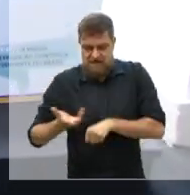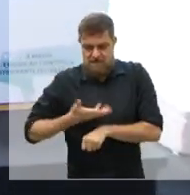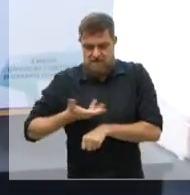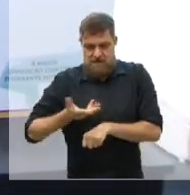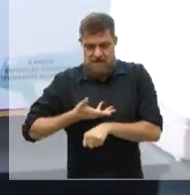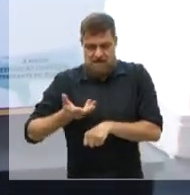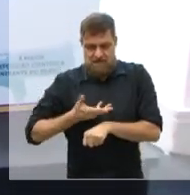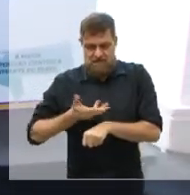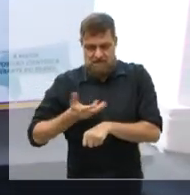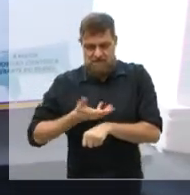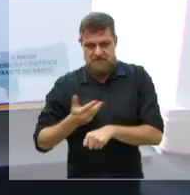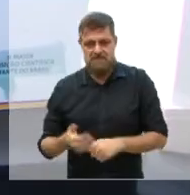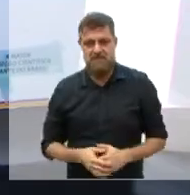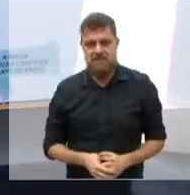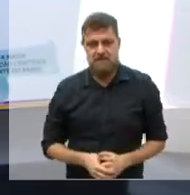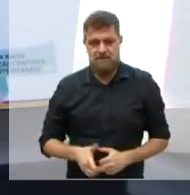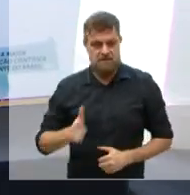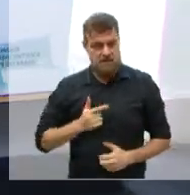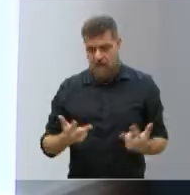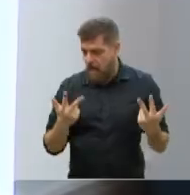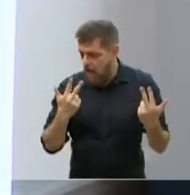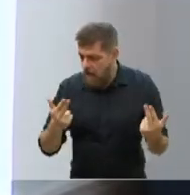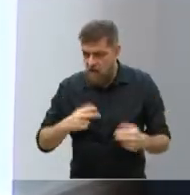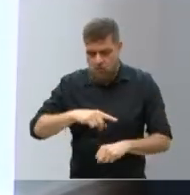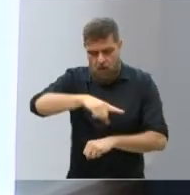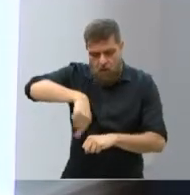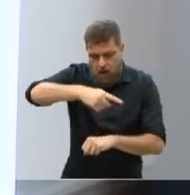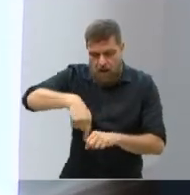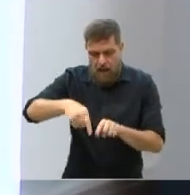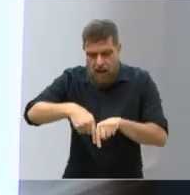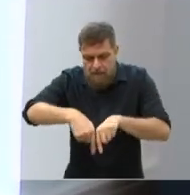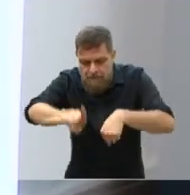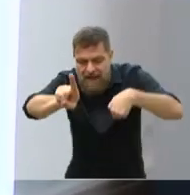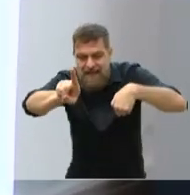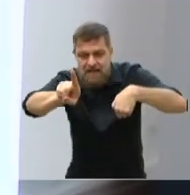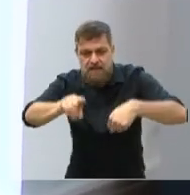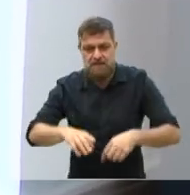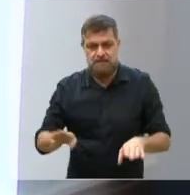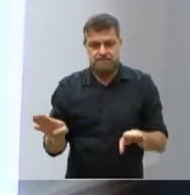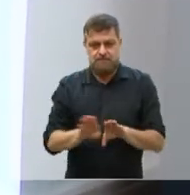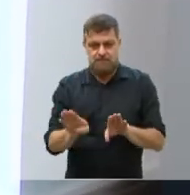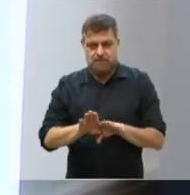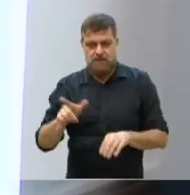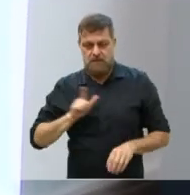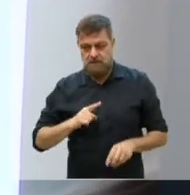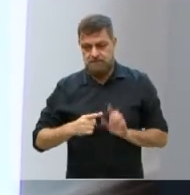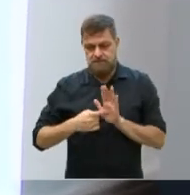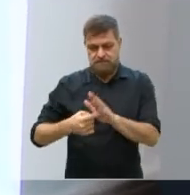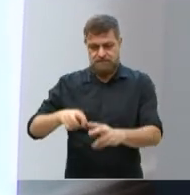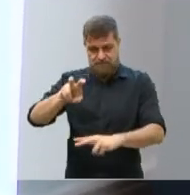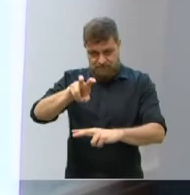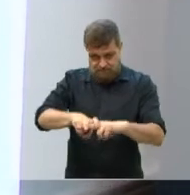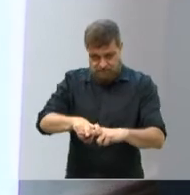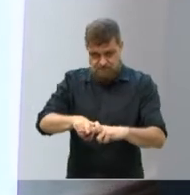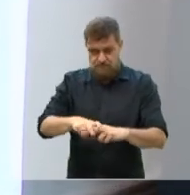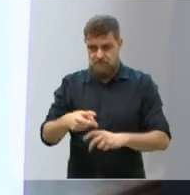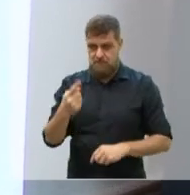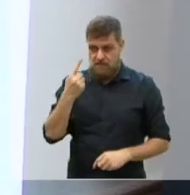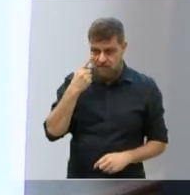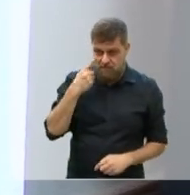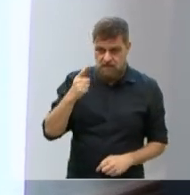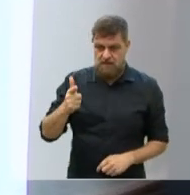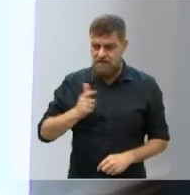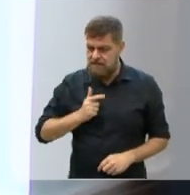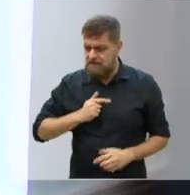e, portanto, aumento o meu giro. Igualzinho a bailarina. Vi que tem usado uma cadeira, o peso, como o senhor mencionou. Em